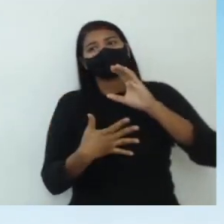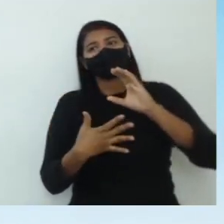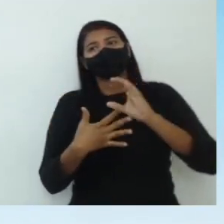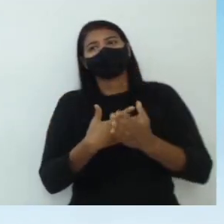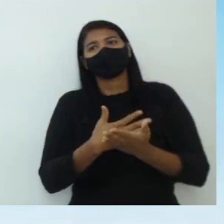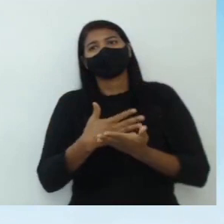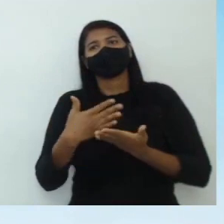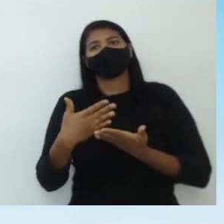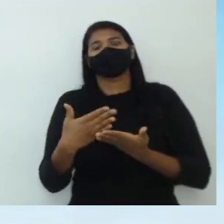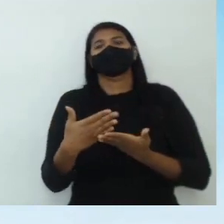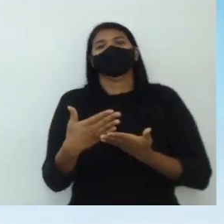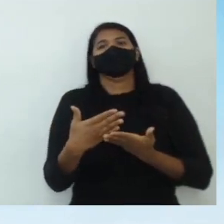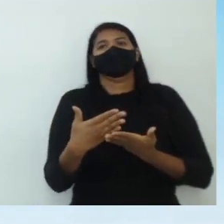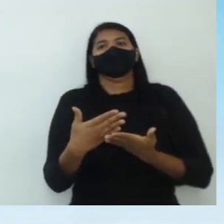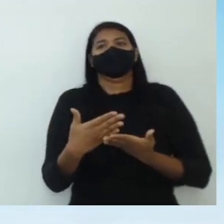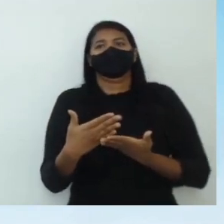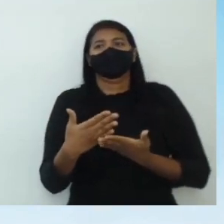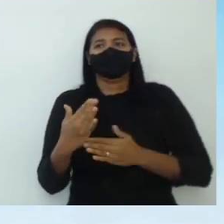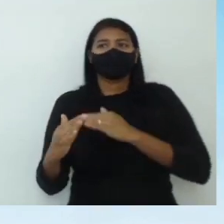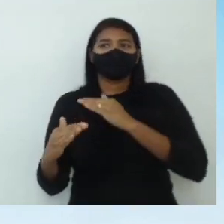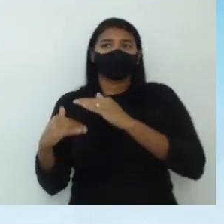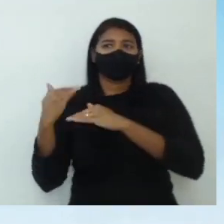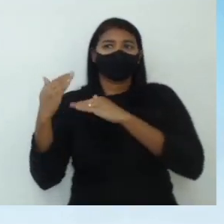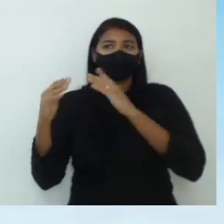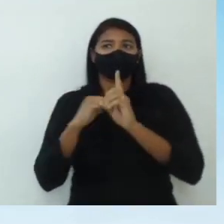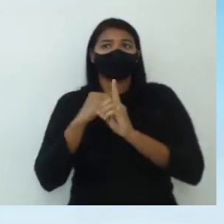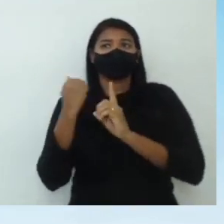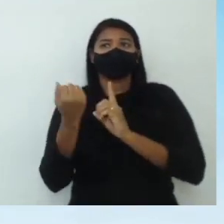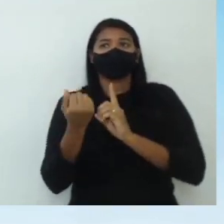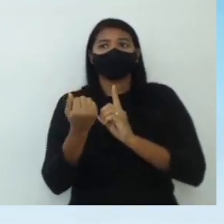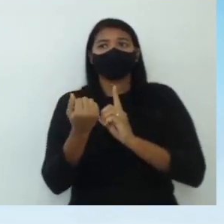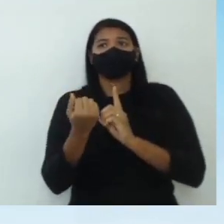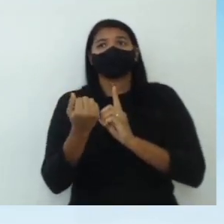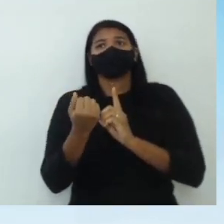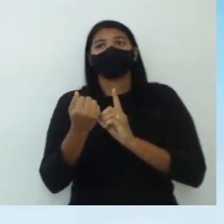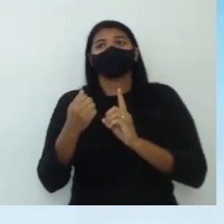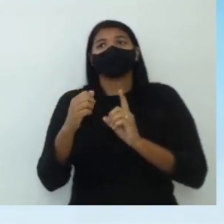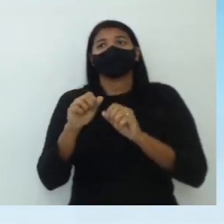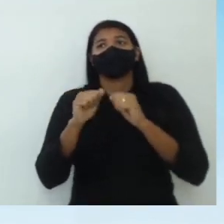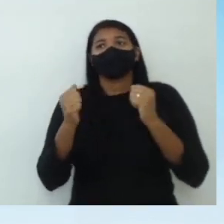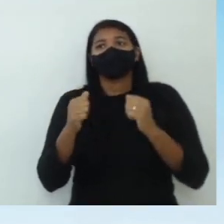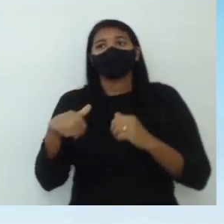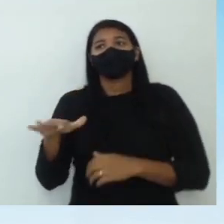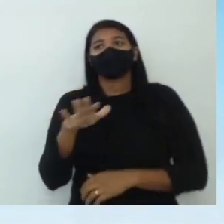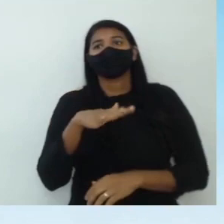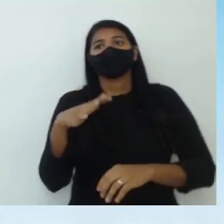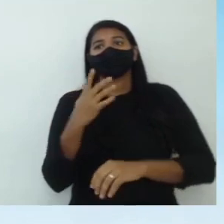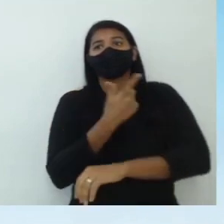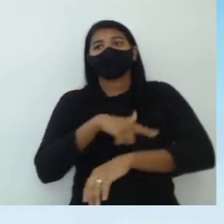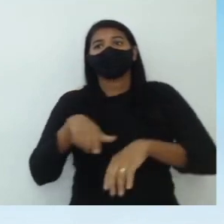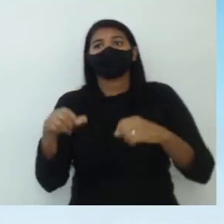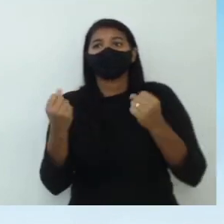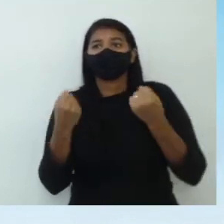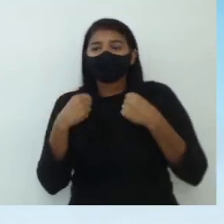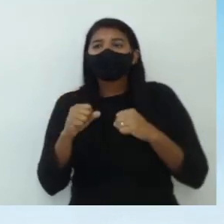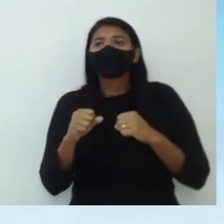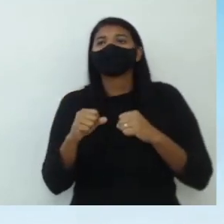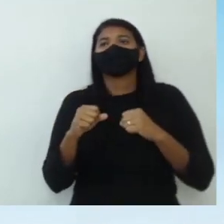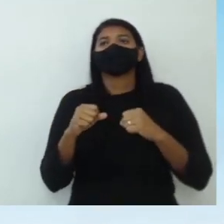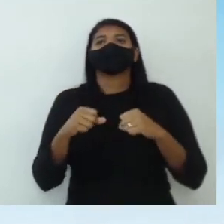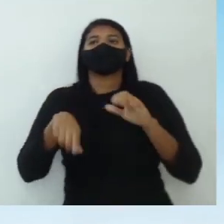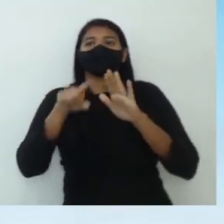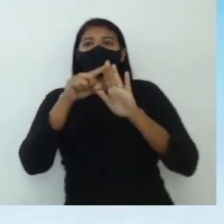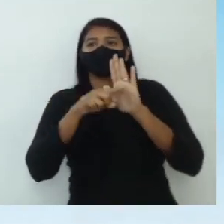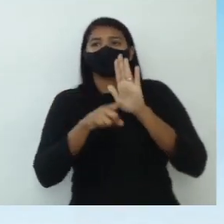com a questão do desenvolvimento social, porque nós precisamos educar, por isso que nós estamos fazendo dentro do projeto